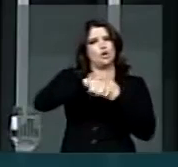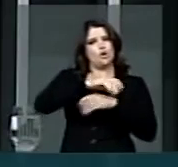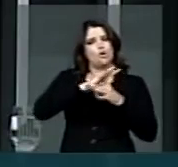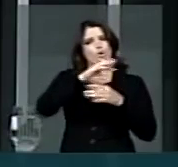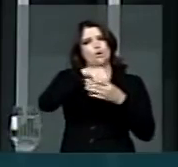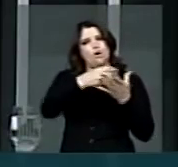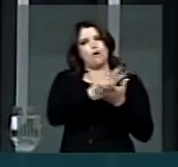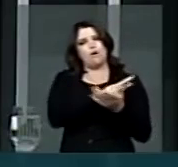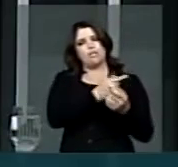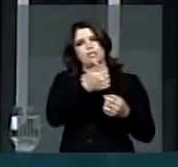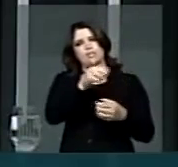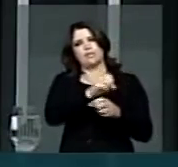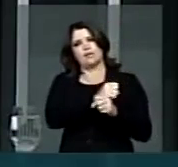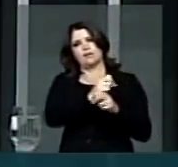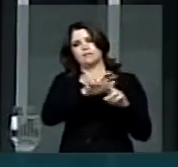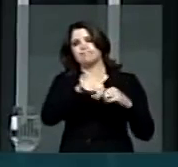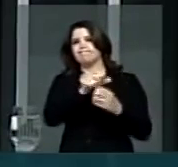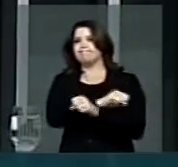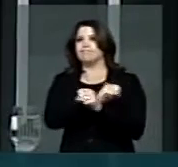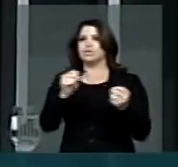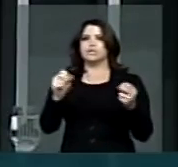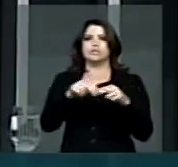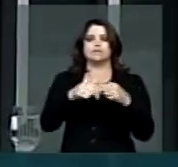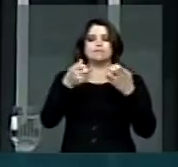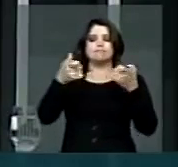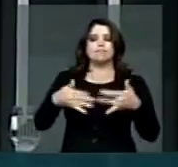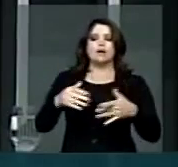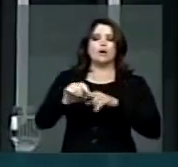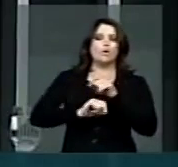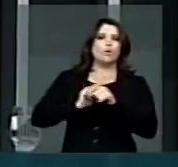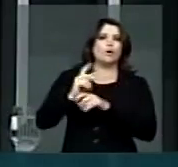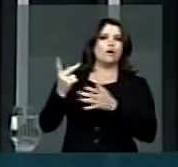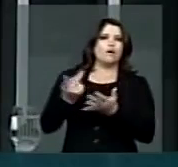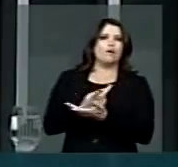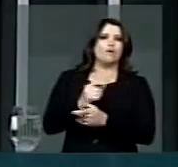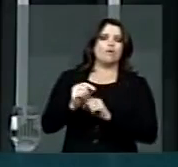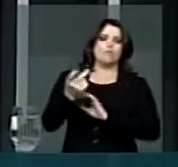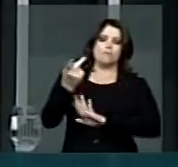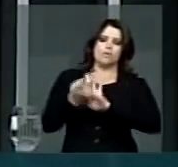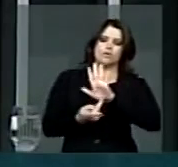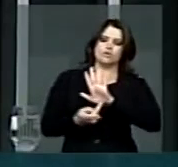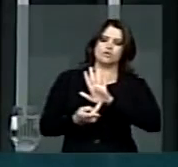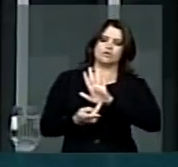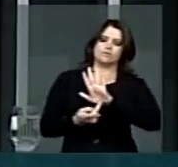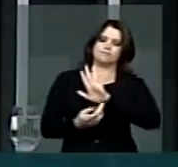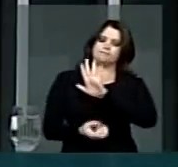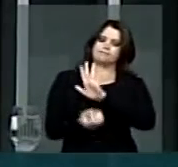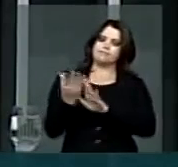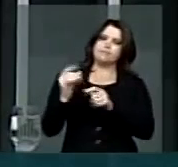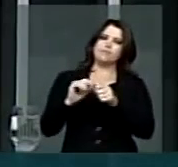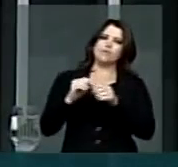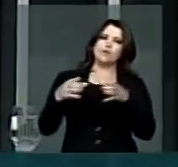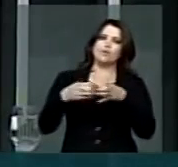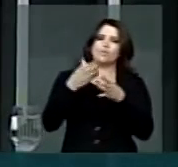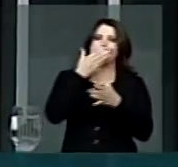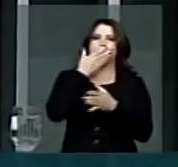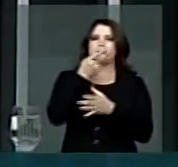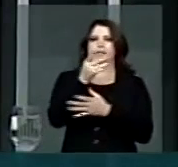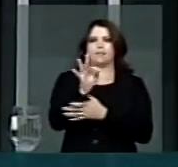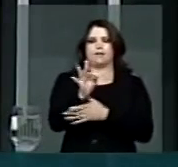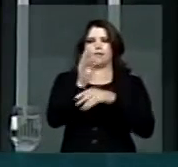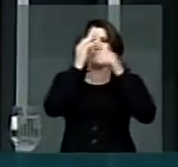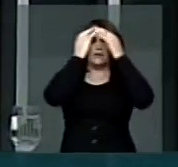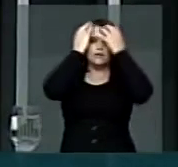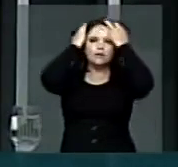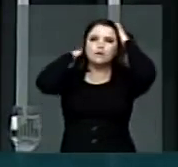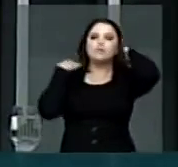nos últimos 10 anos, é impossível deixar de citar o fato de que o projeto implantado pelo Partido dos Trabalhadores